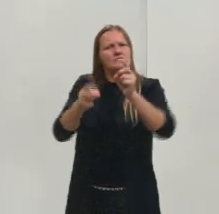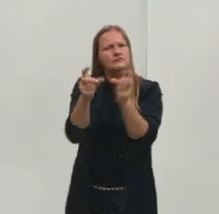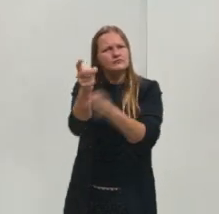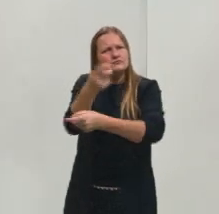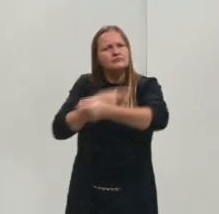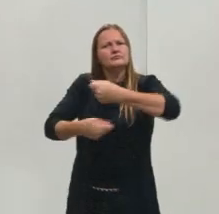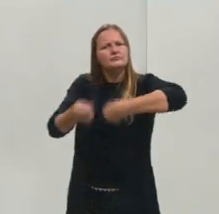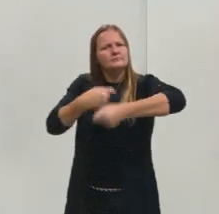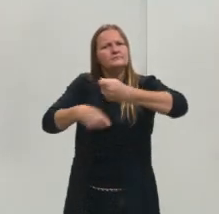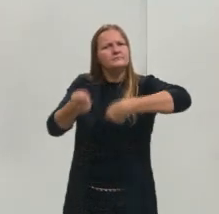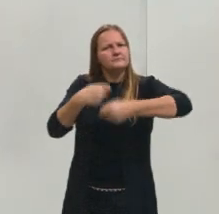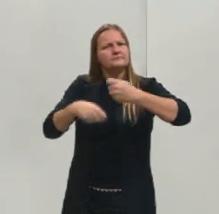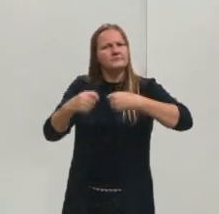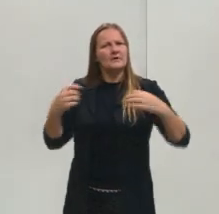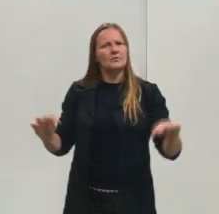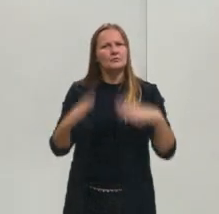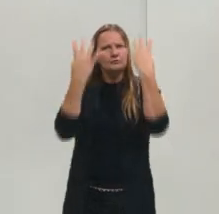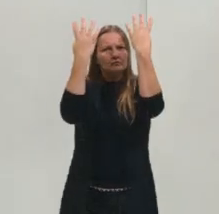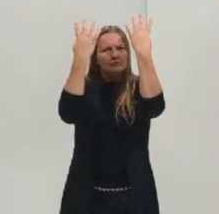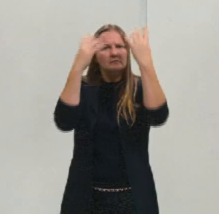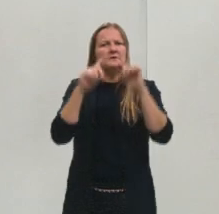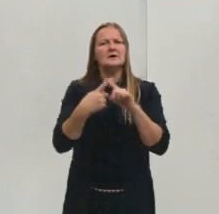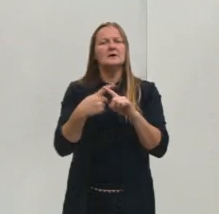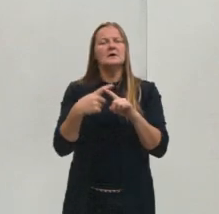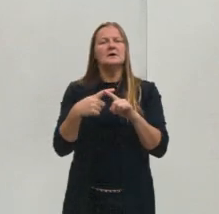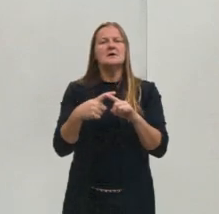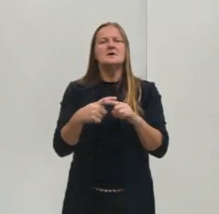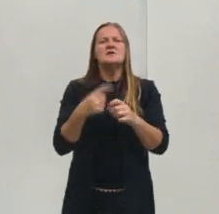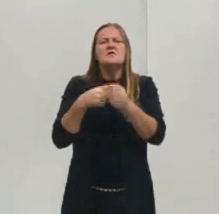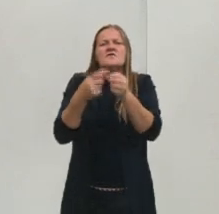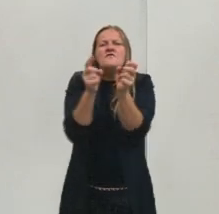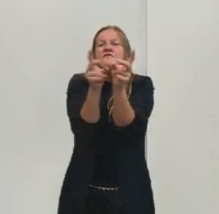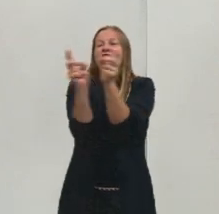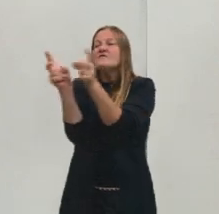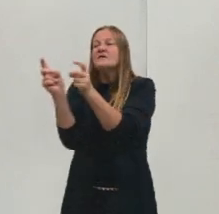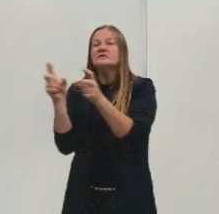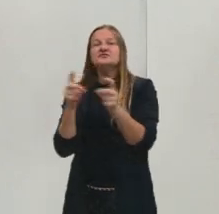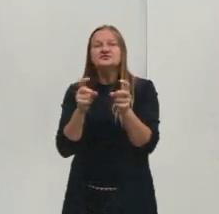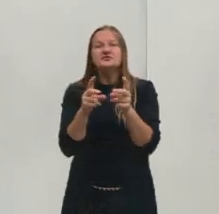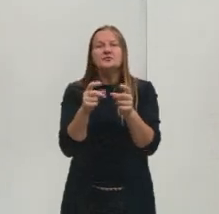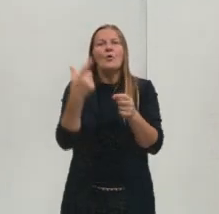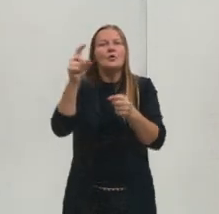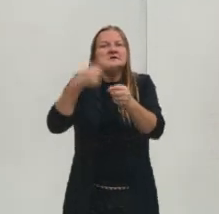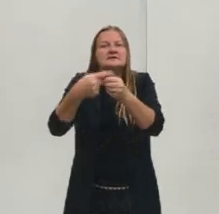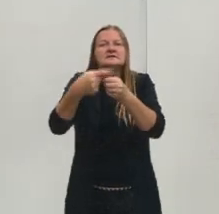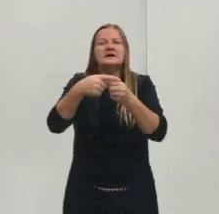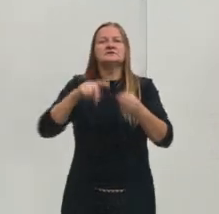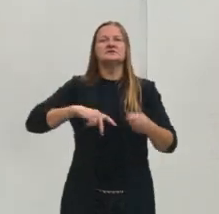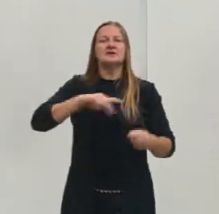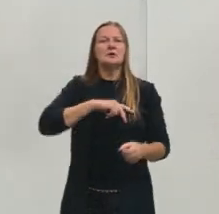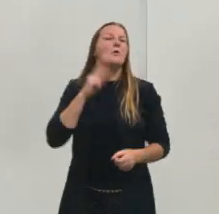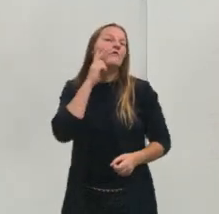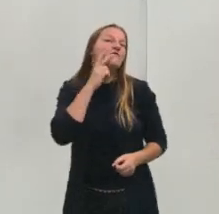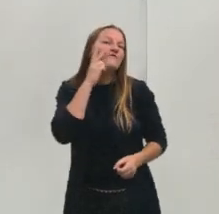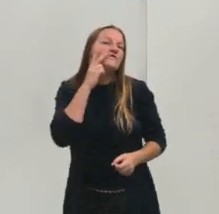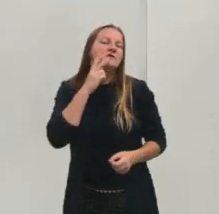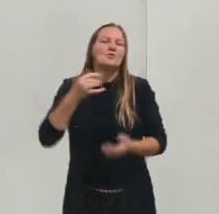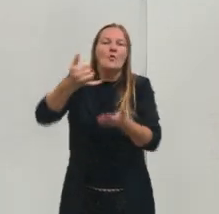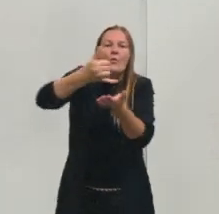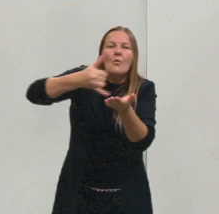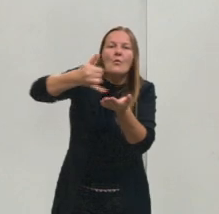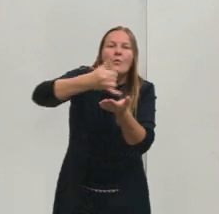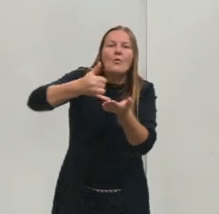e eles então vendiam para outras cidades estado para outras Police vinho azeite de